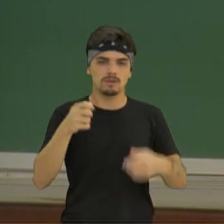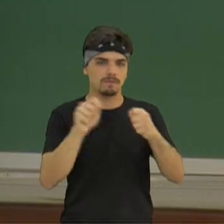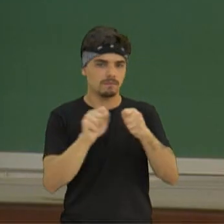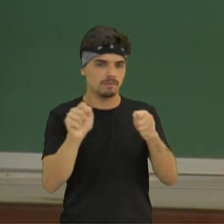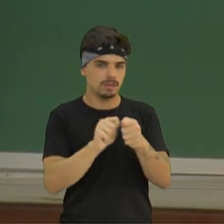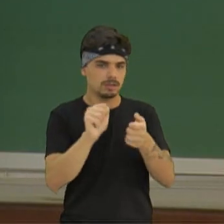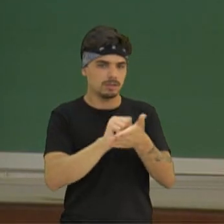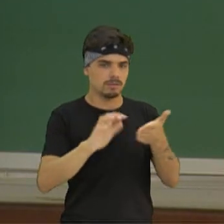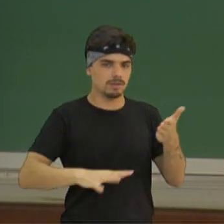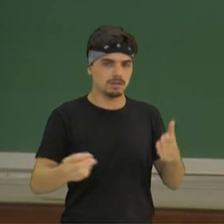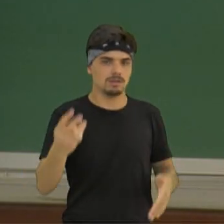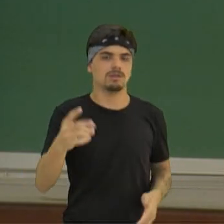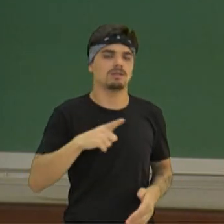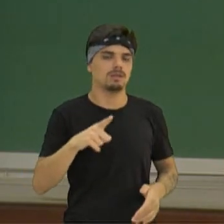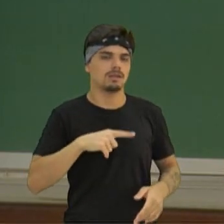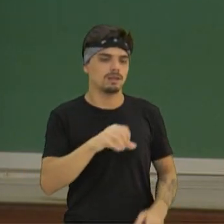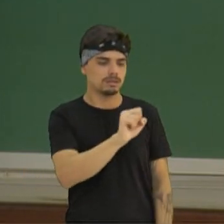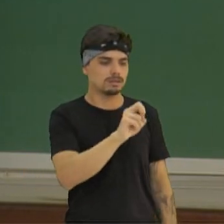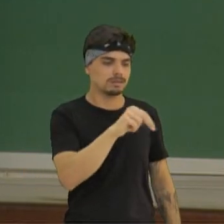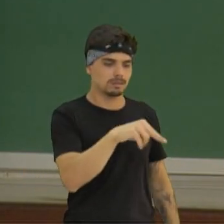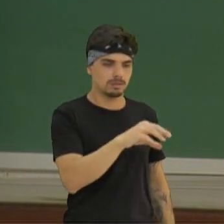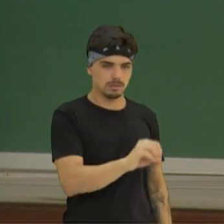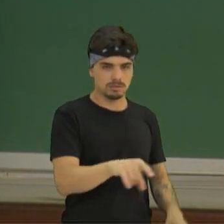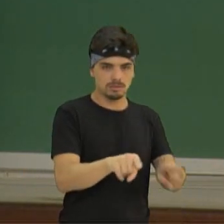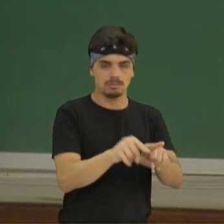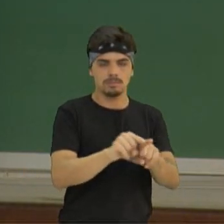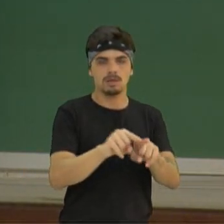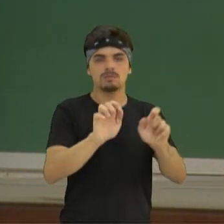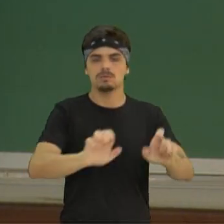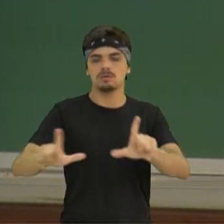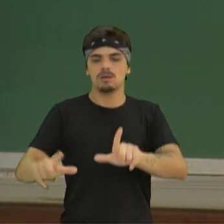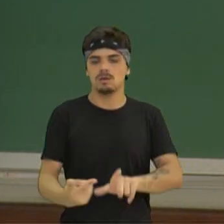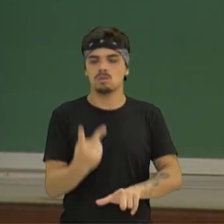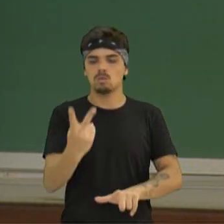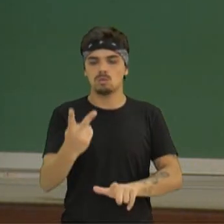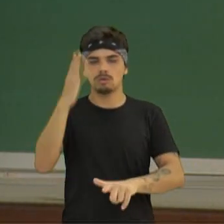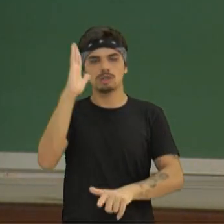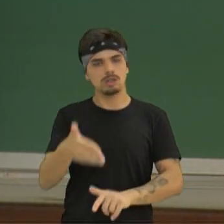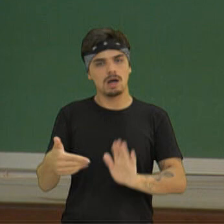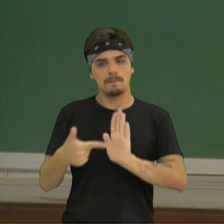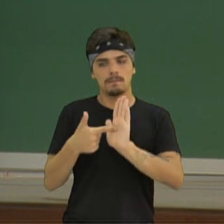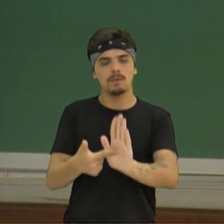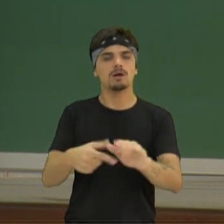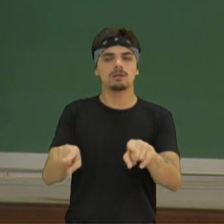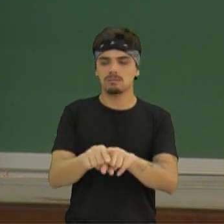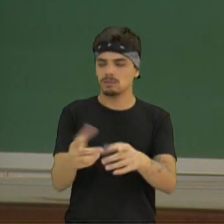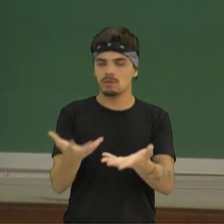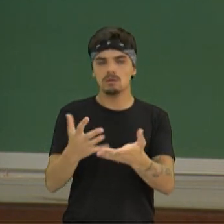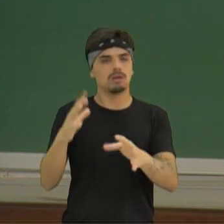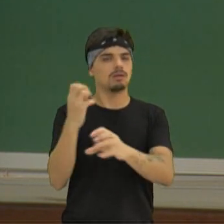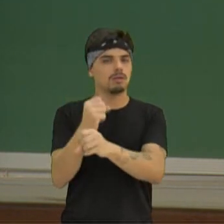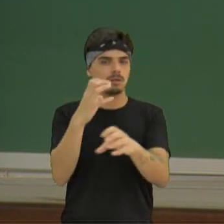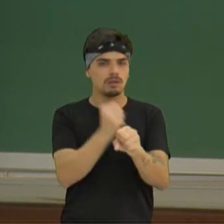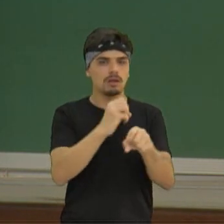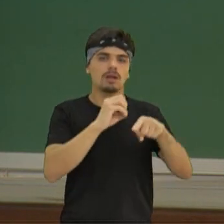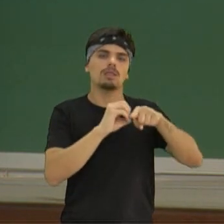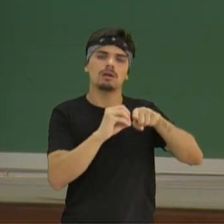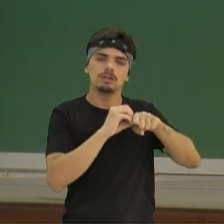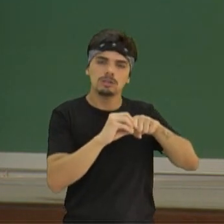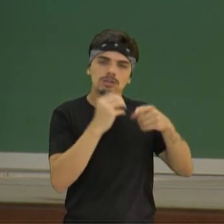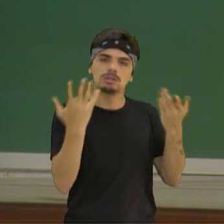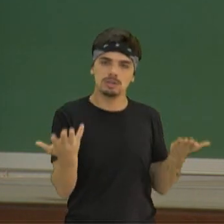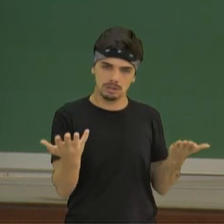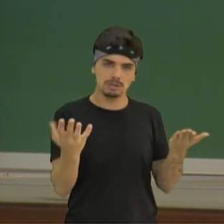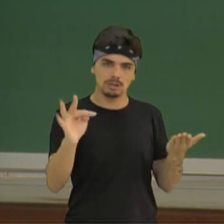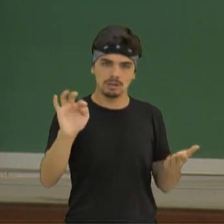atividade 3. Eu dei o seno, coloquei o segundo quadrante ali direto, né? Mas eu quero o cálculo da tangente.